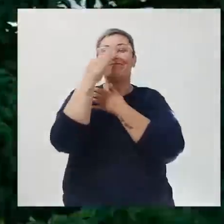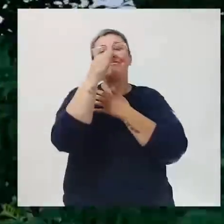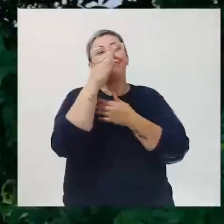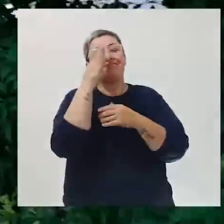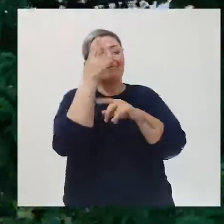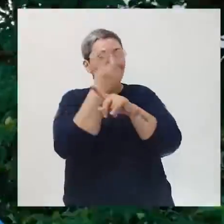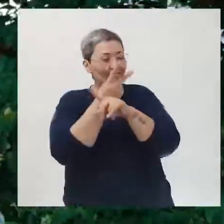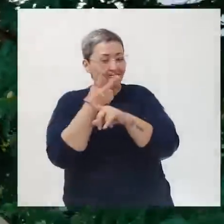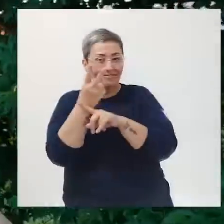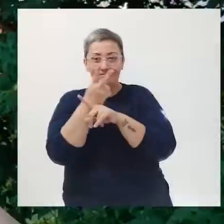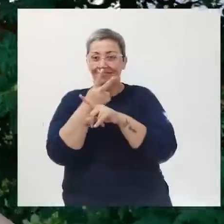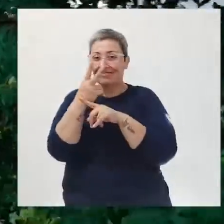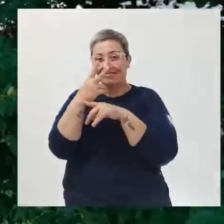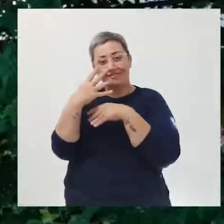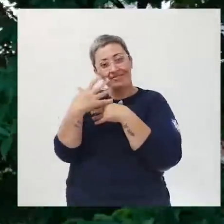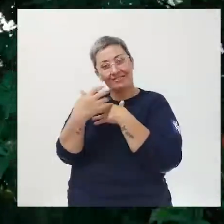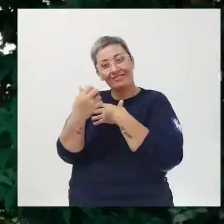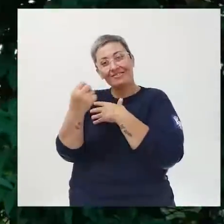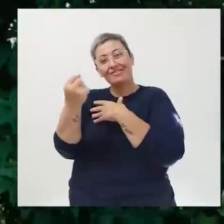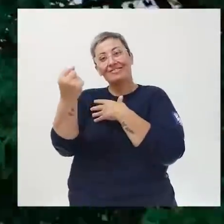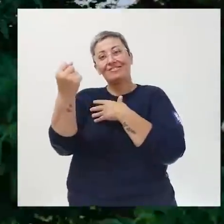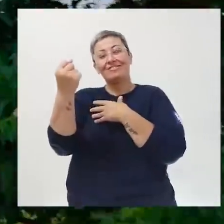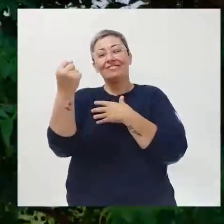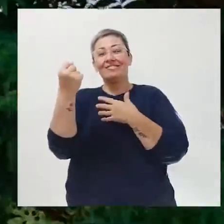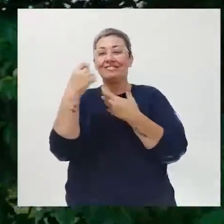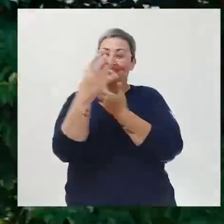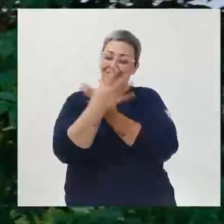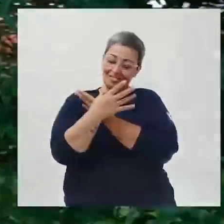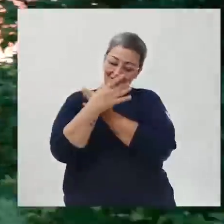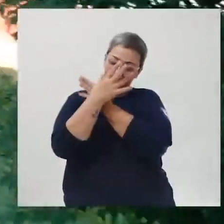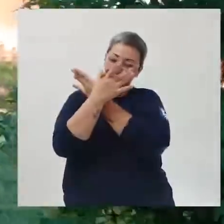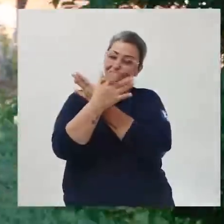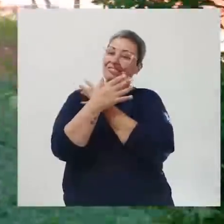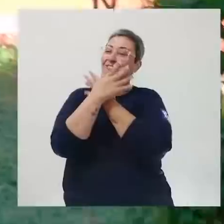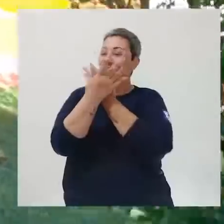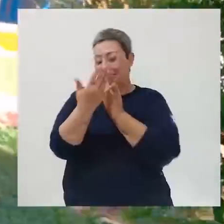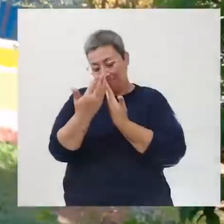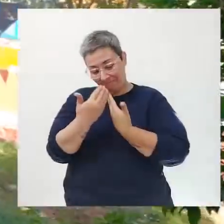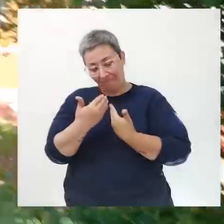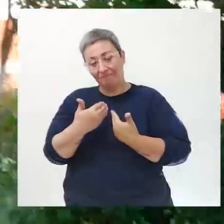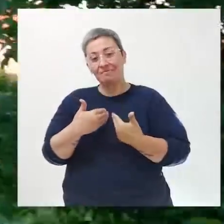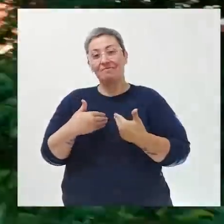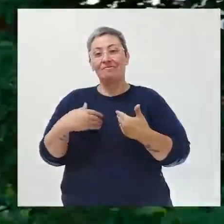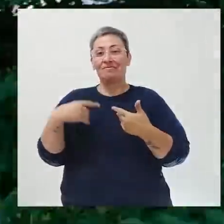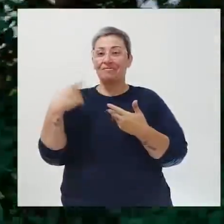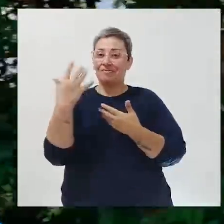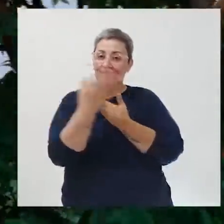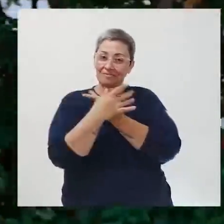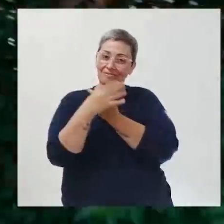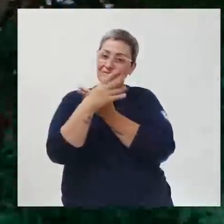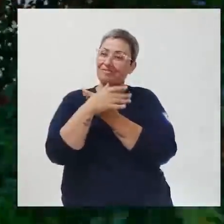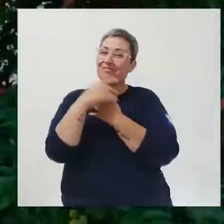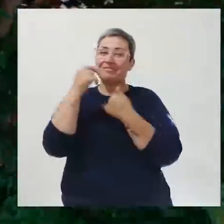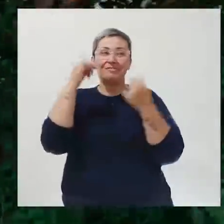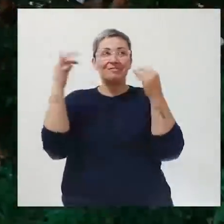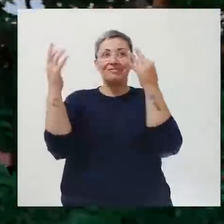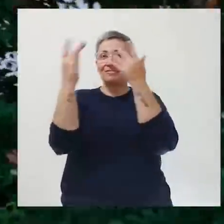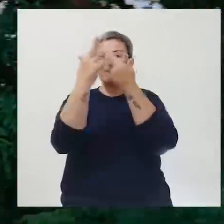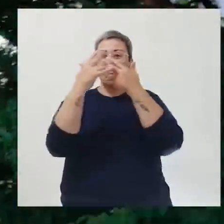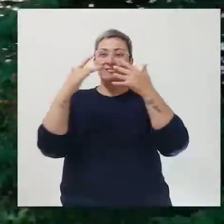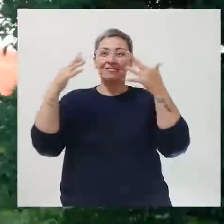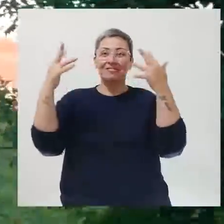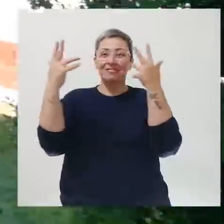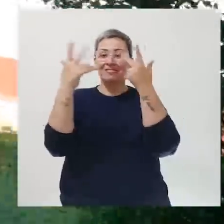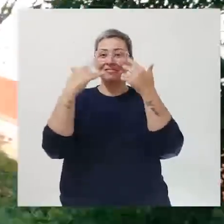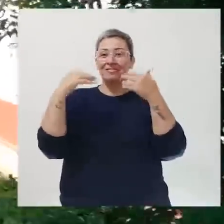flores procurando quem me queira. Eu sou uma borboleta, pequenina e